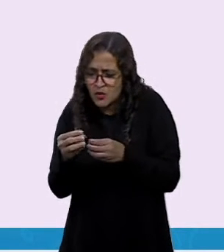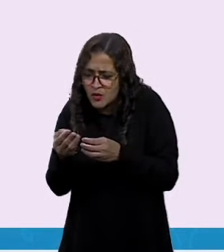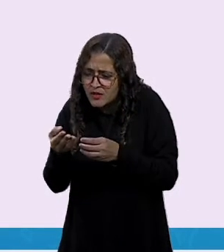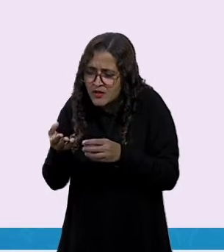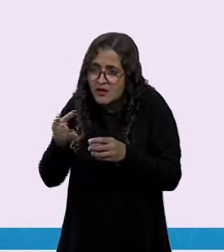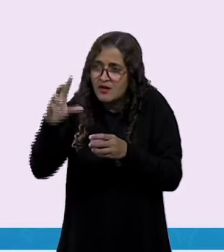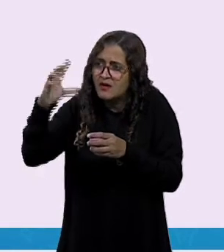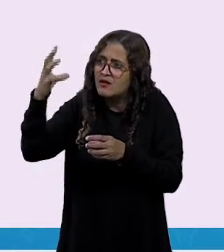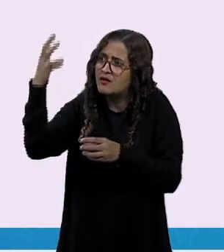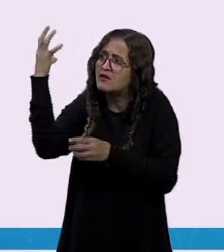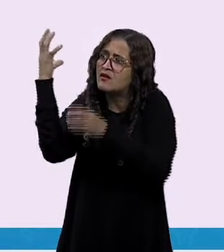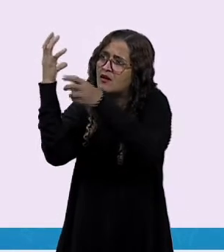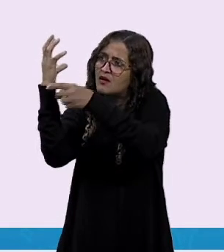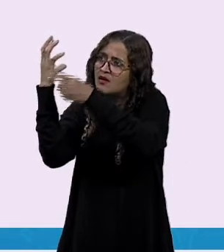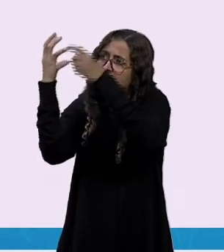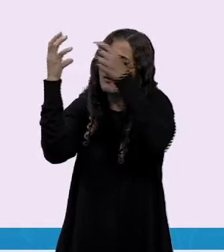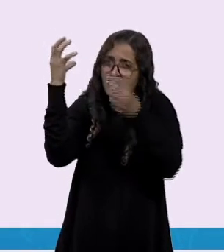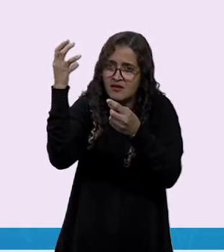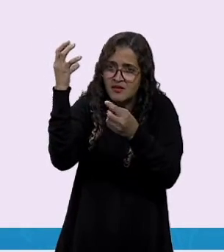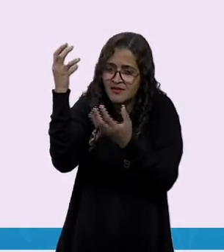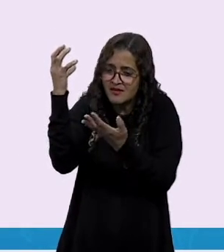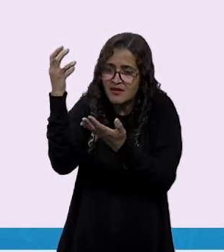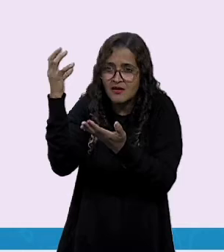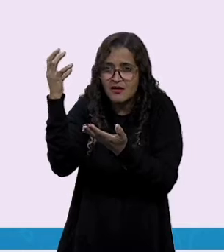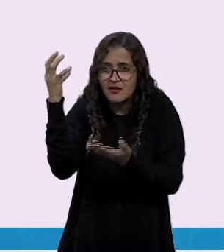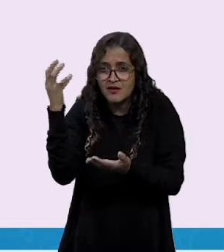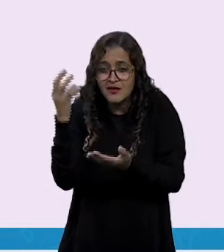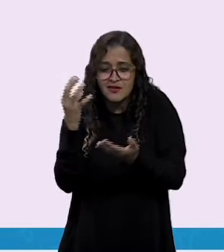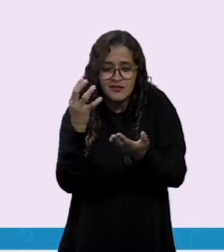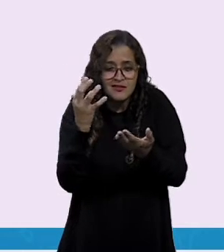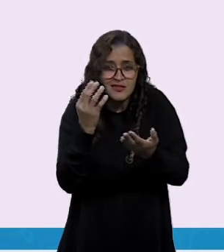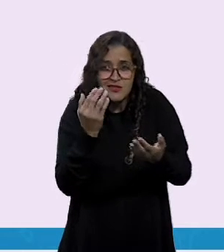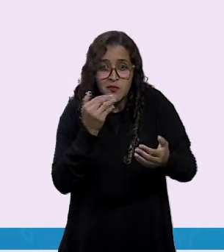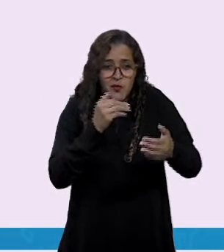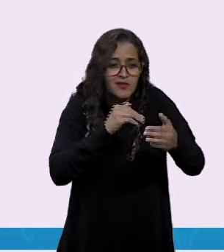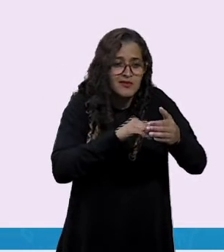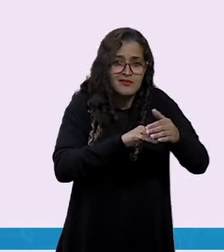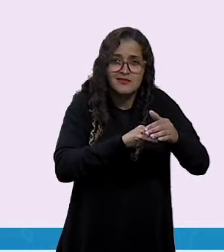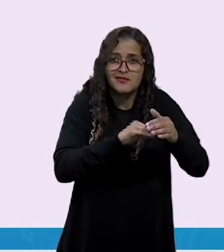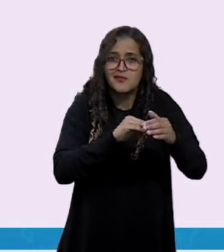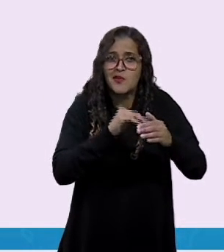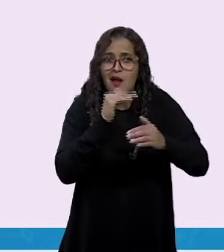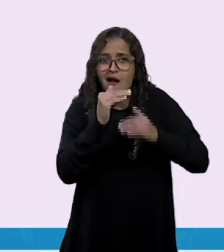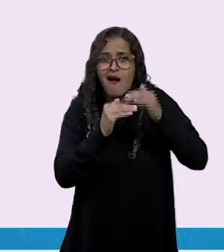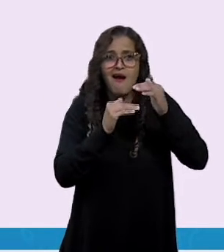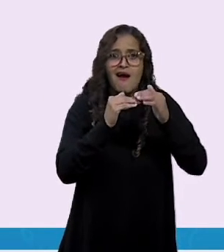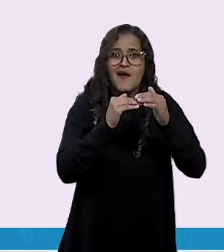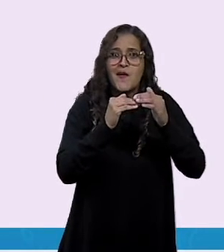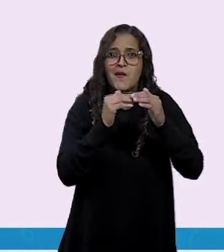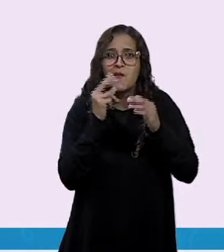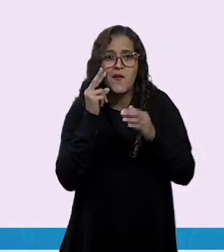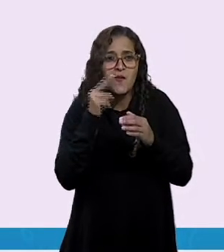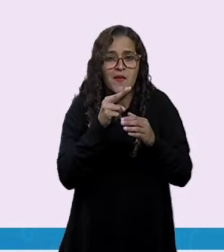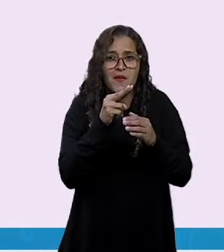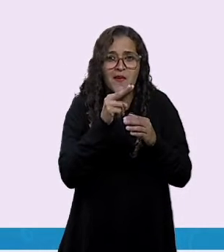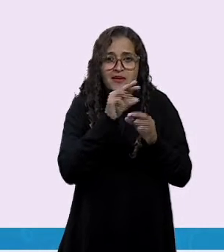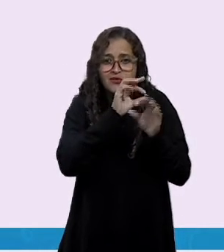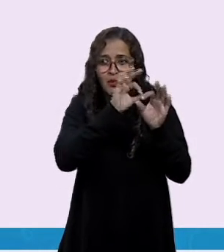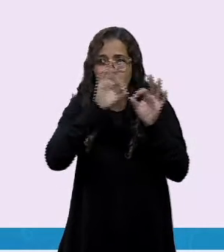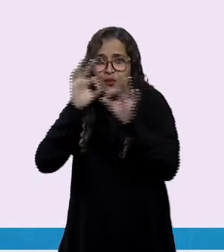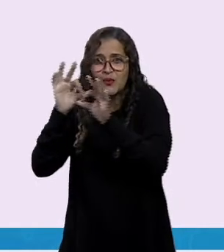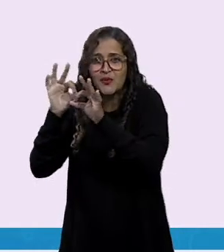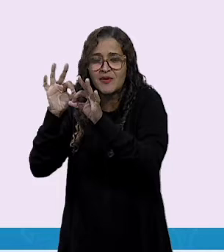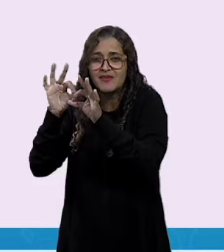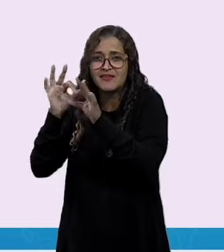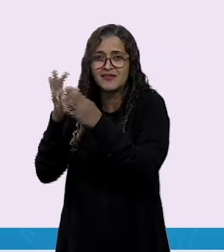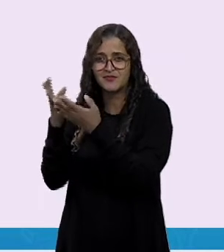folhinha, guardar e acompanhar aquela metamorfose até ver a transformação da borboleta. E para quem ainda não teve essa oportunidade, a